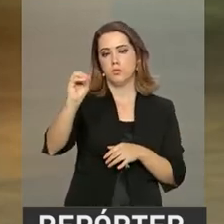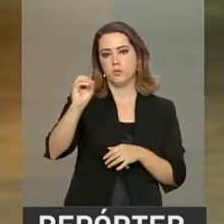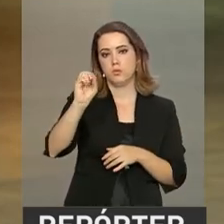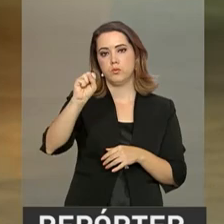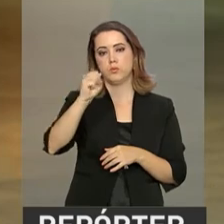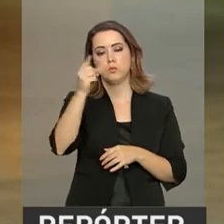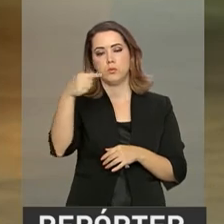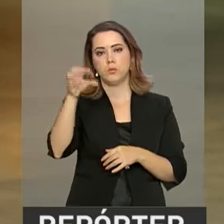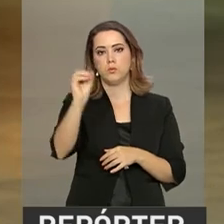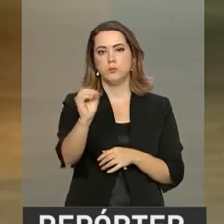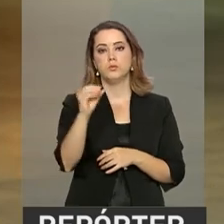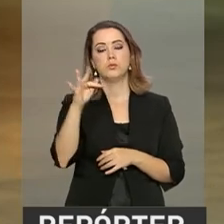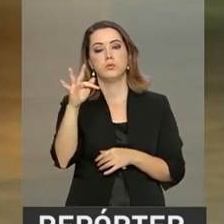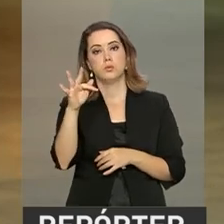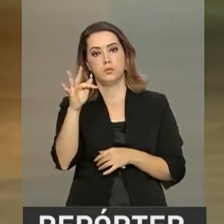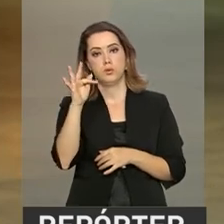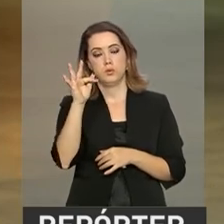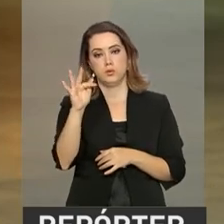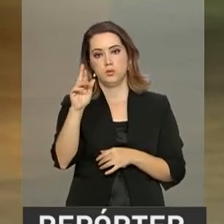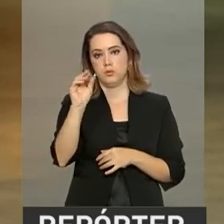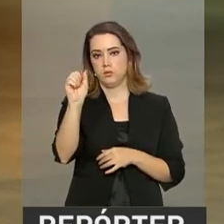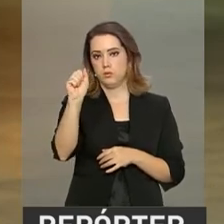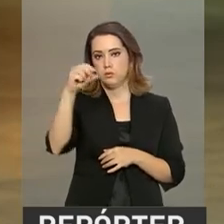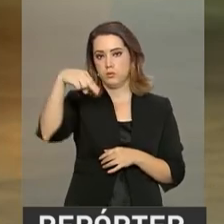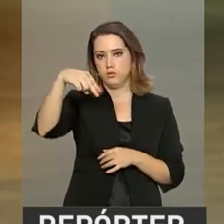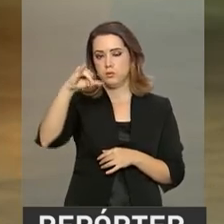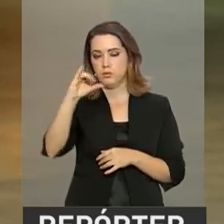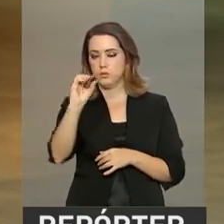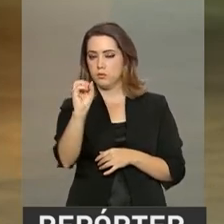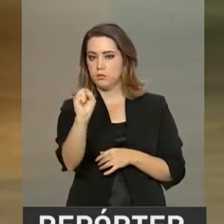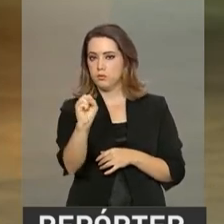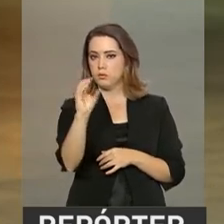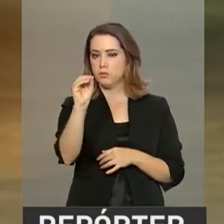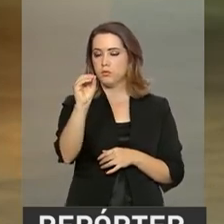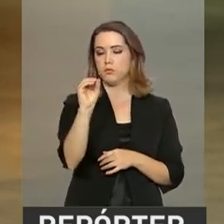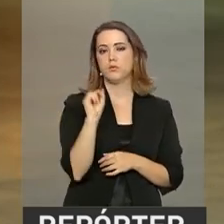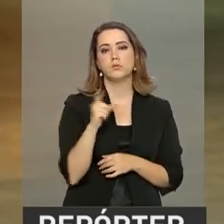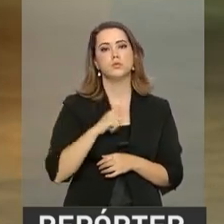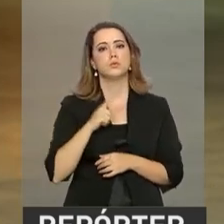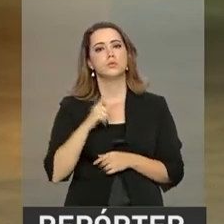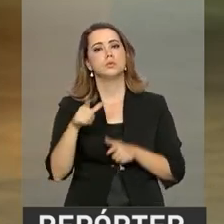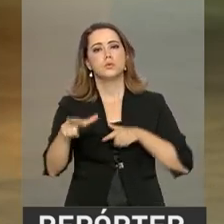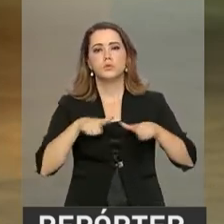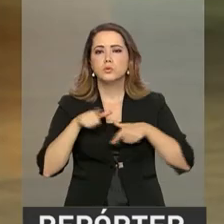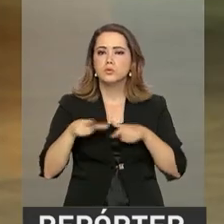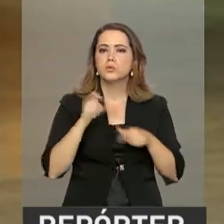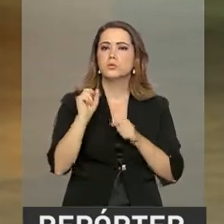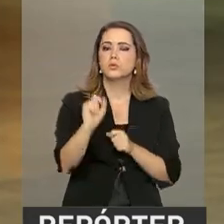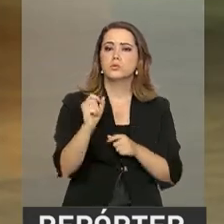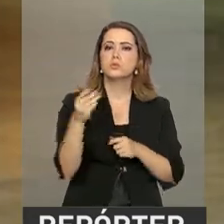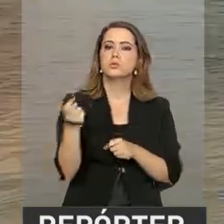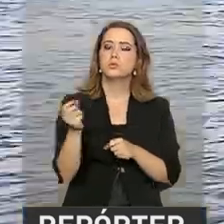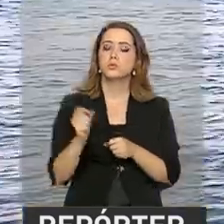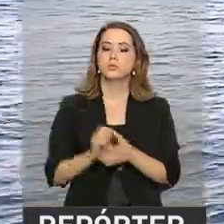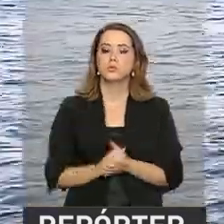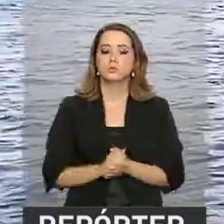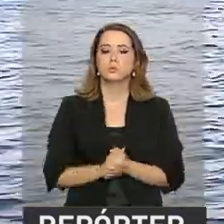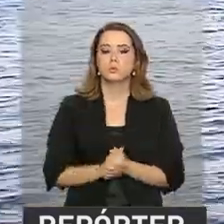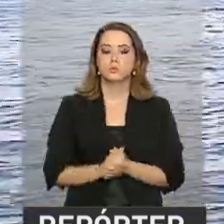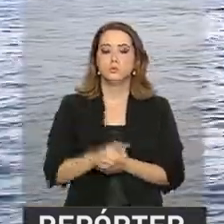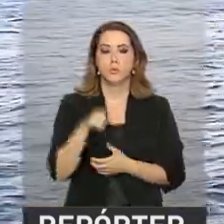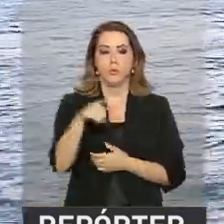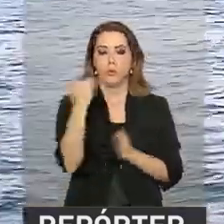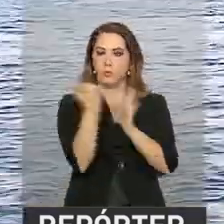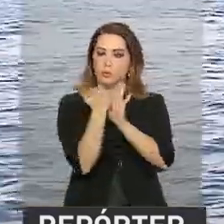próximos 3 anos. Michel Temer destacou o papel que o Rio São Francisco exerce na integração nacional.